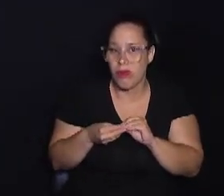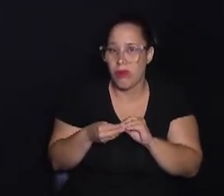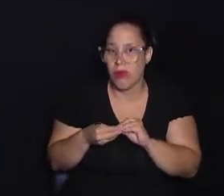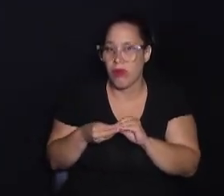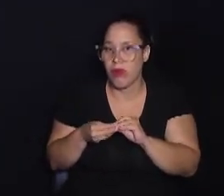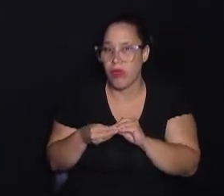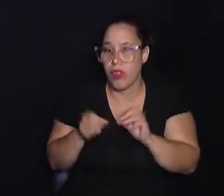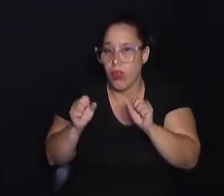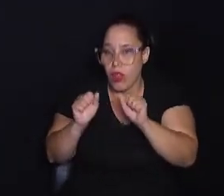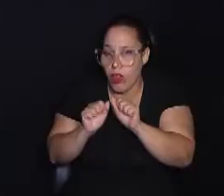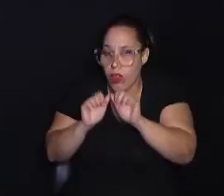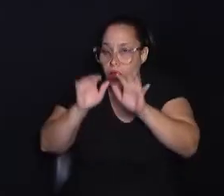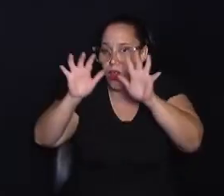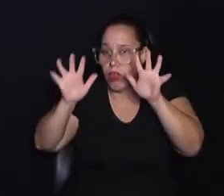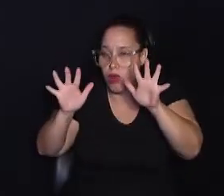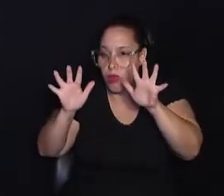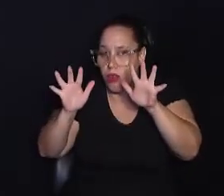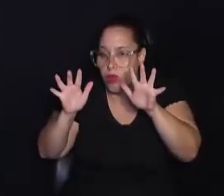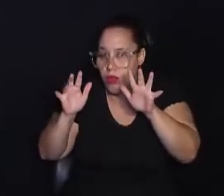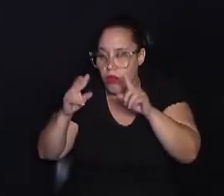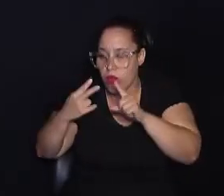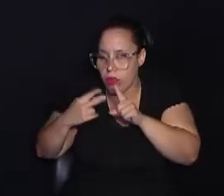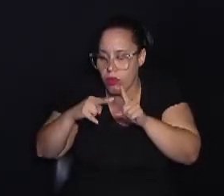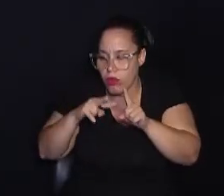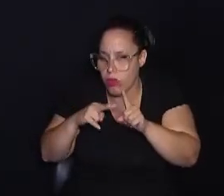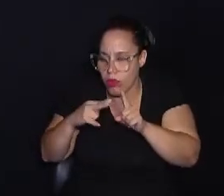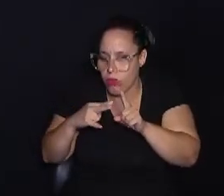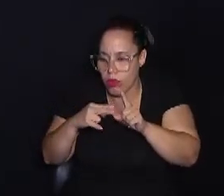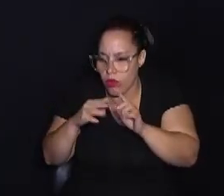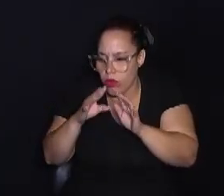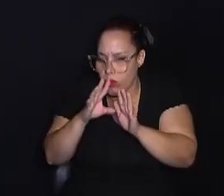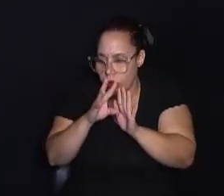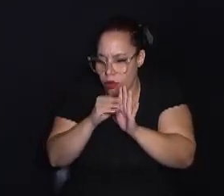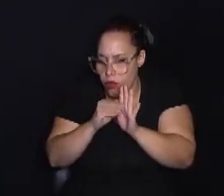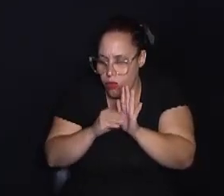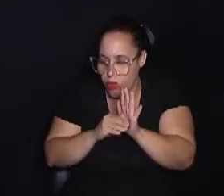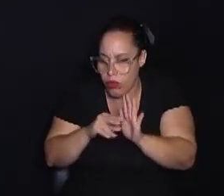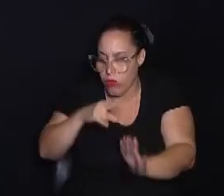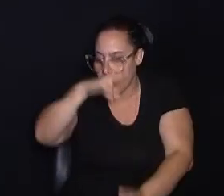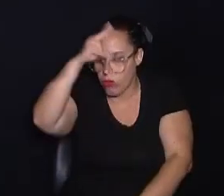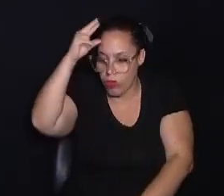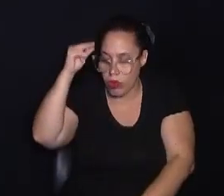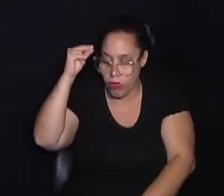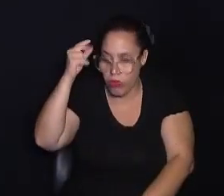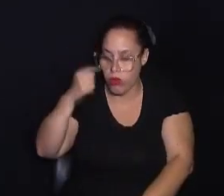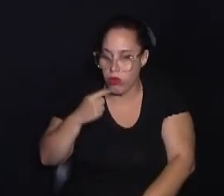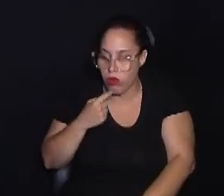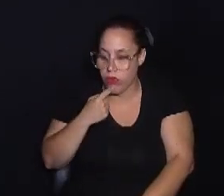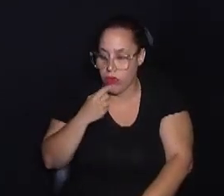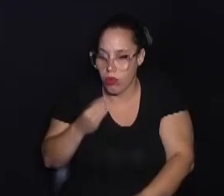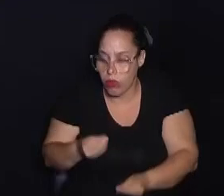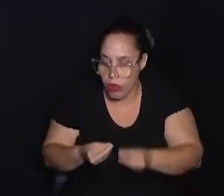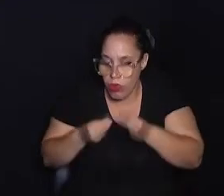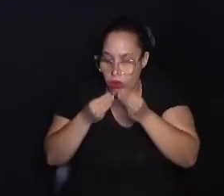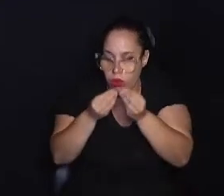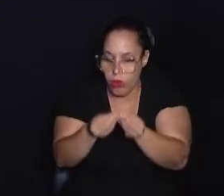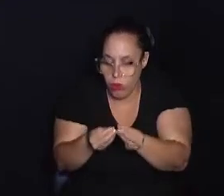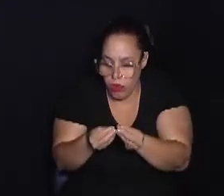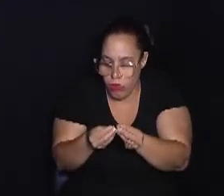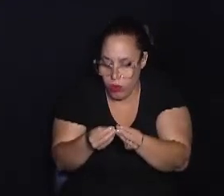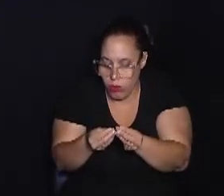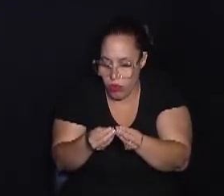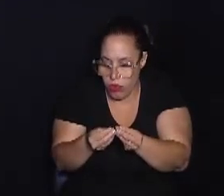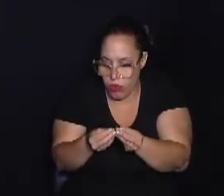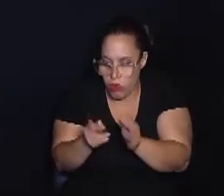tão esclarecedora, né, do ponto de vista do conteúdo. O prefeito da cidade, ele instituiu